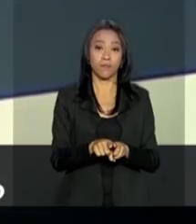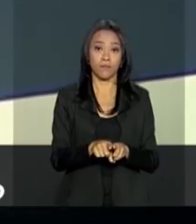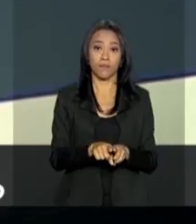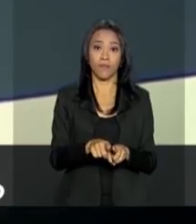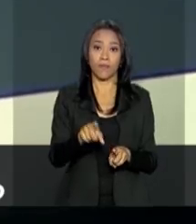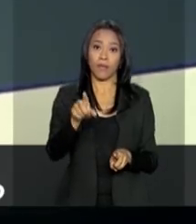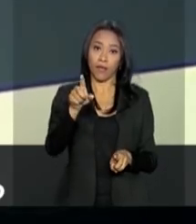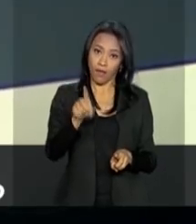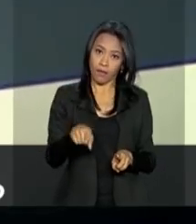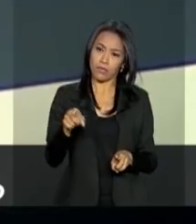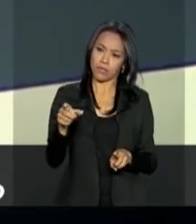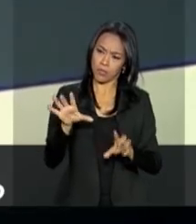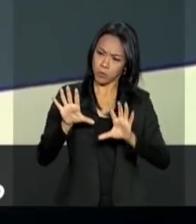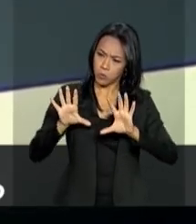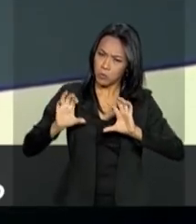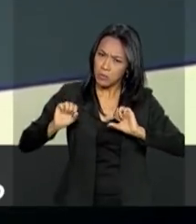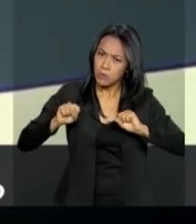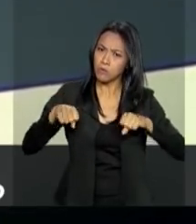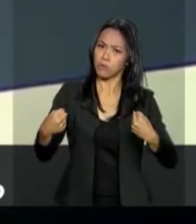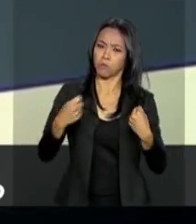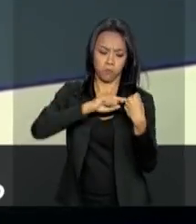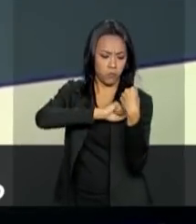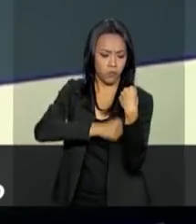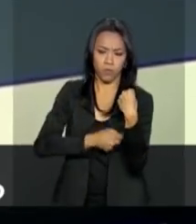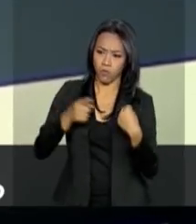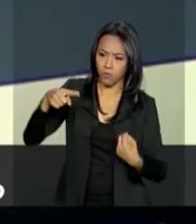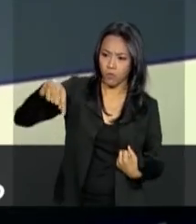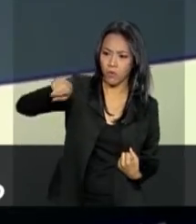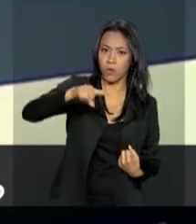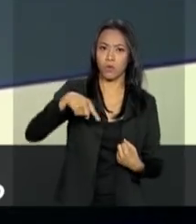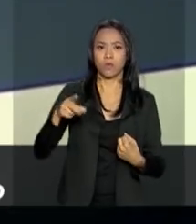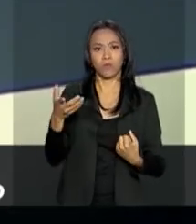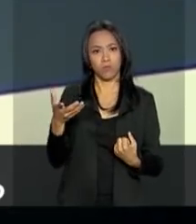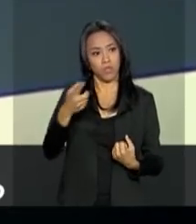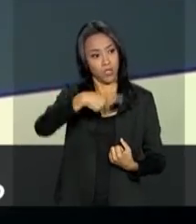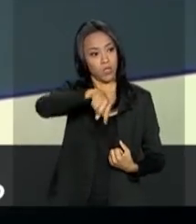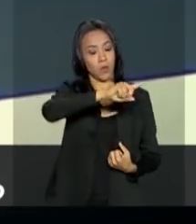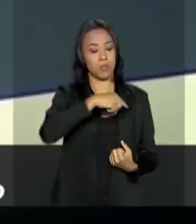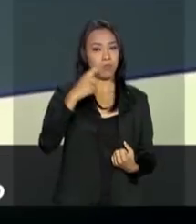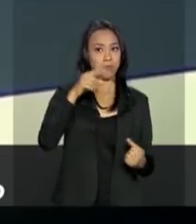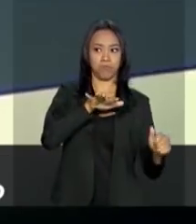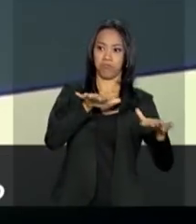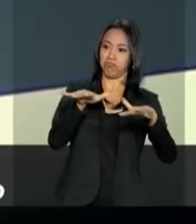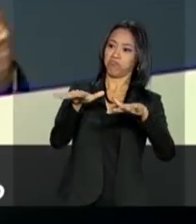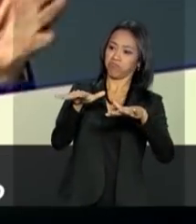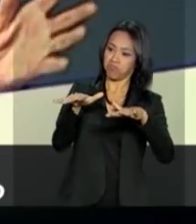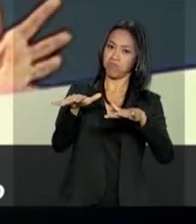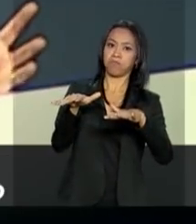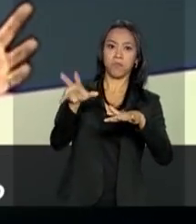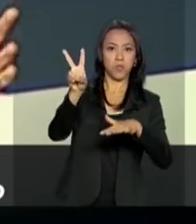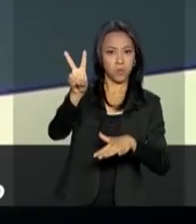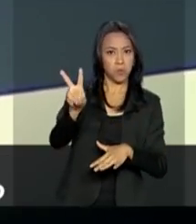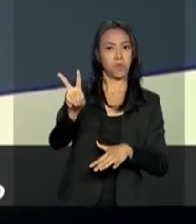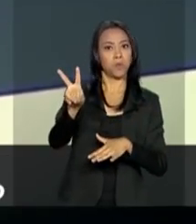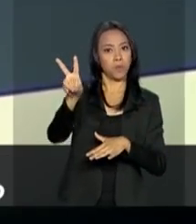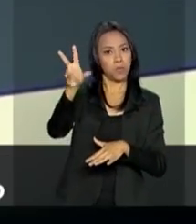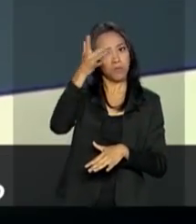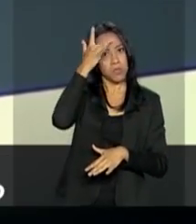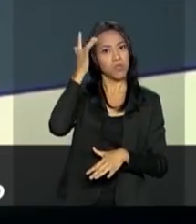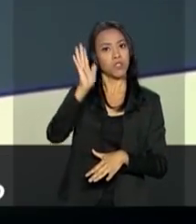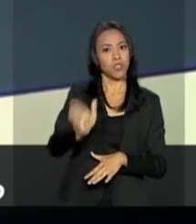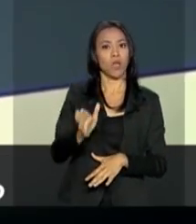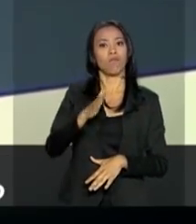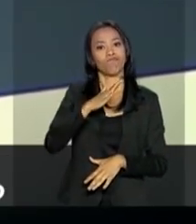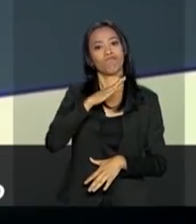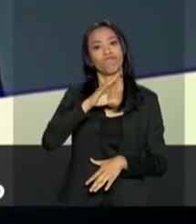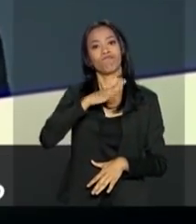essa dedicação é que reverenciamos todos nós penso eu e duas figuras que já nos deixaram